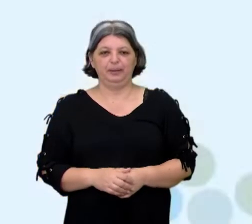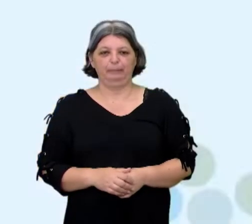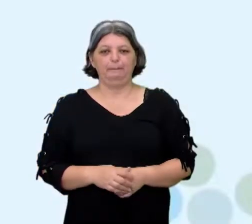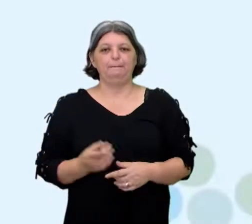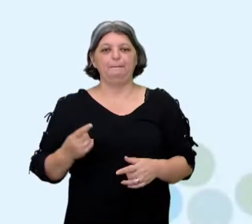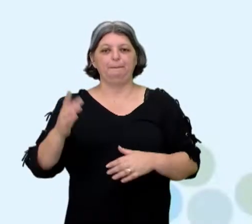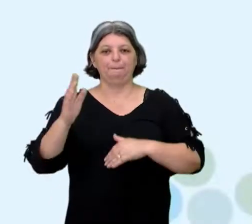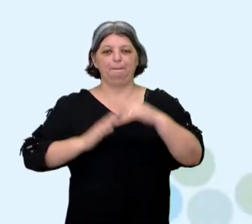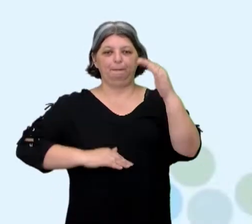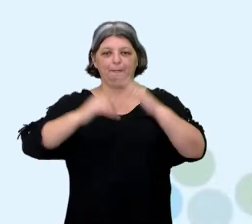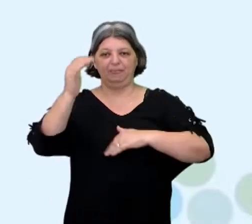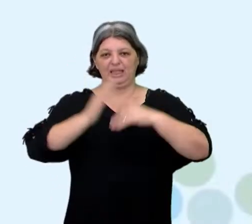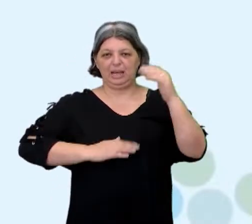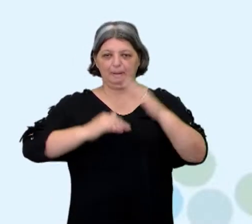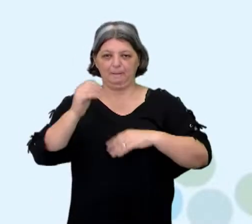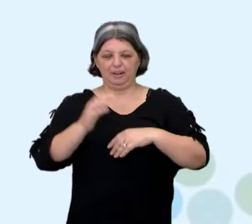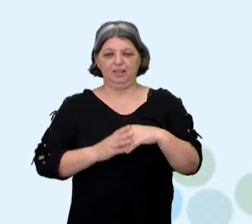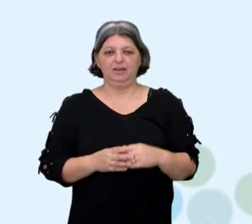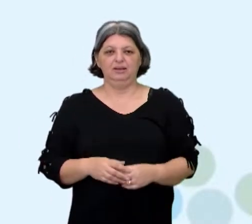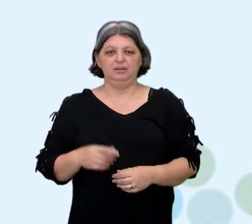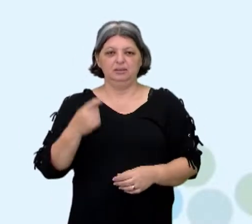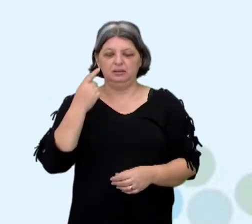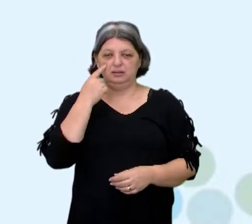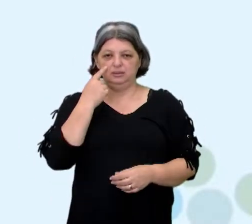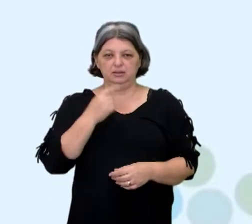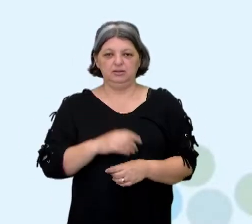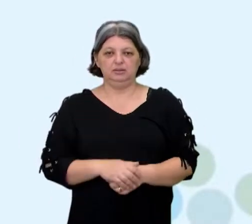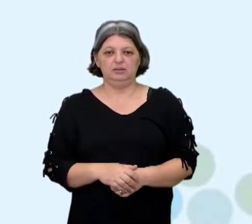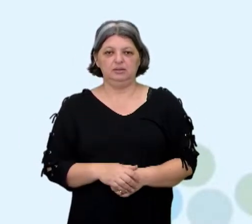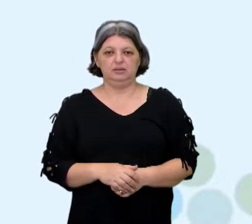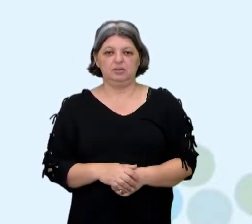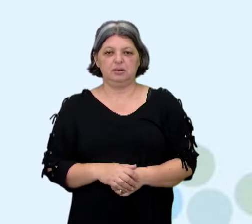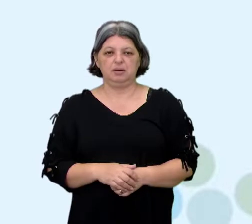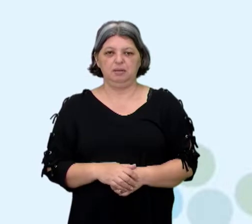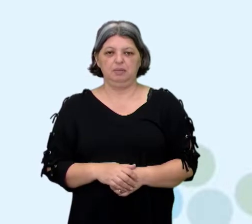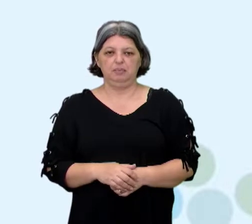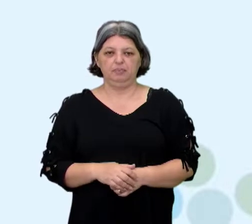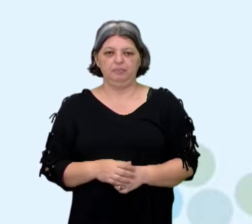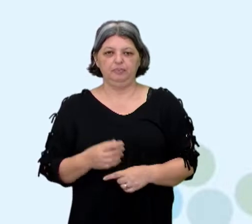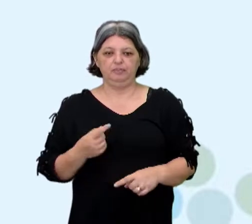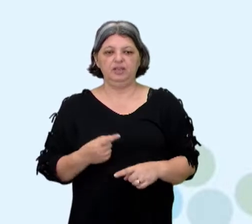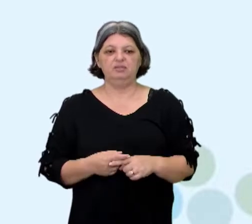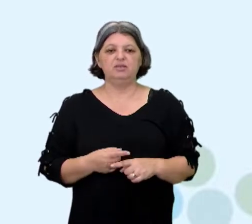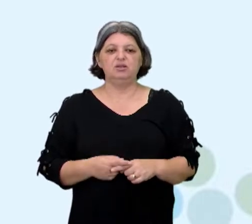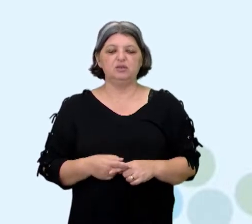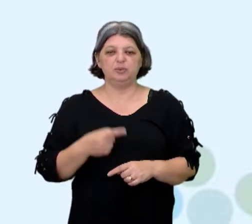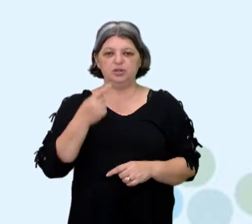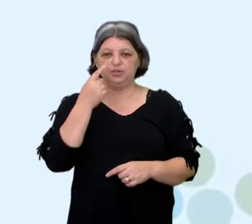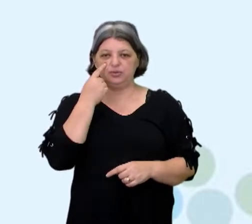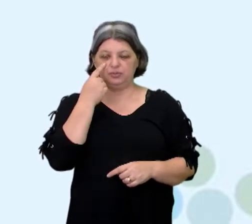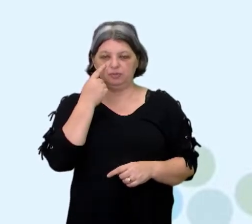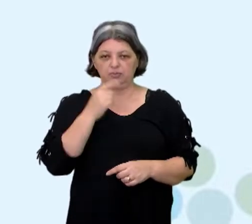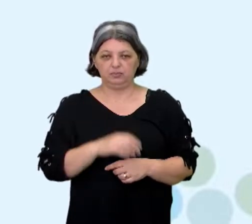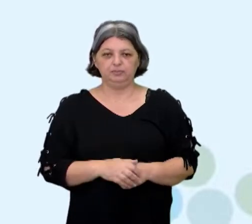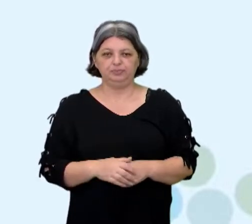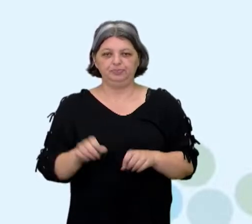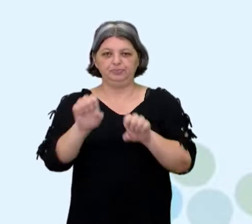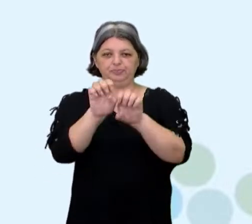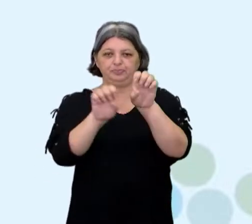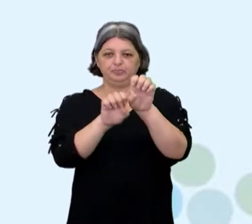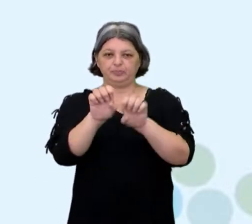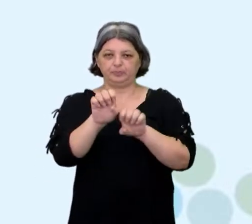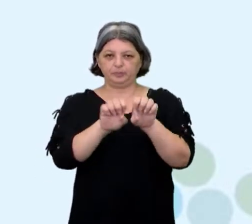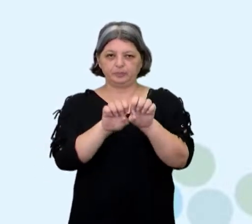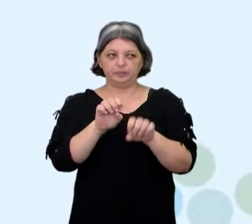as habilidades que fazem parte deste componente e desta atividade. Então tá lá, ó, habilidade dos eixos